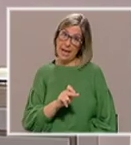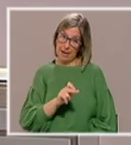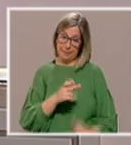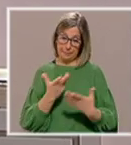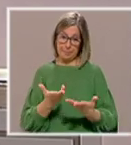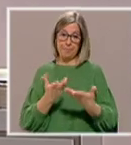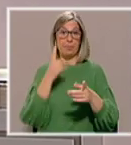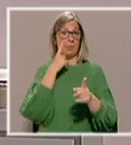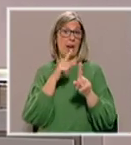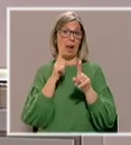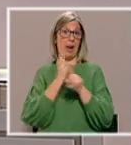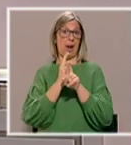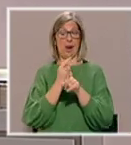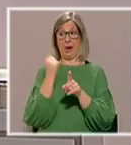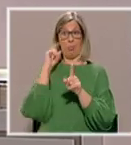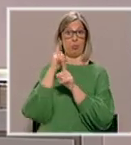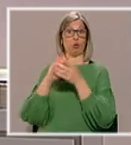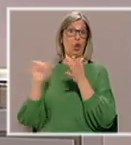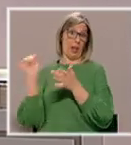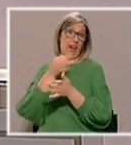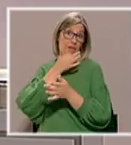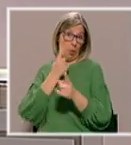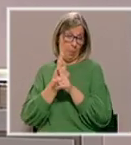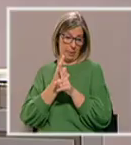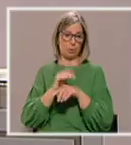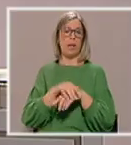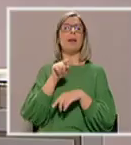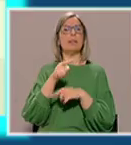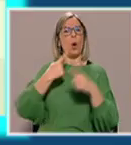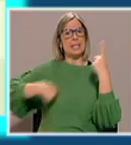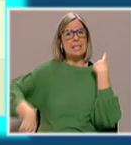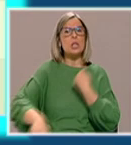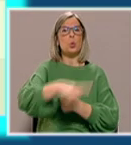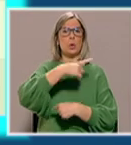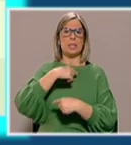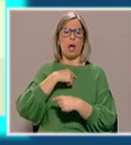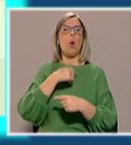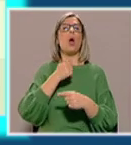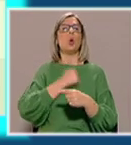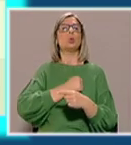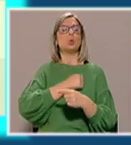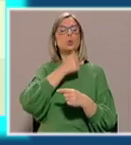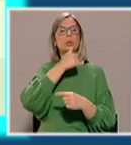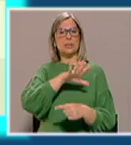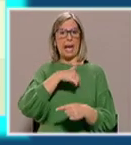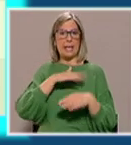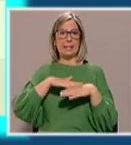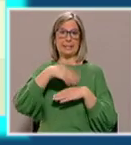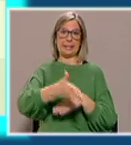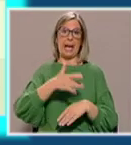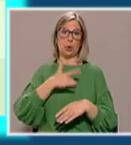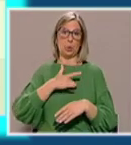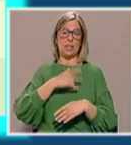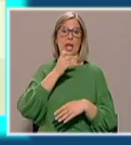estas respostas. Então eu vou ler. Na circulação sistémica, o sangue sai do coração pela artéria aorta